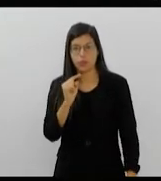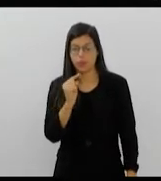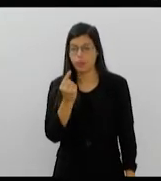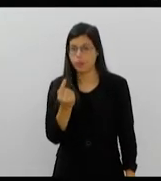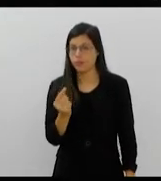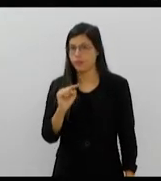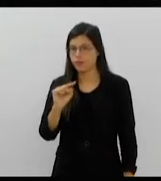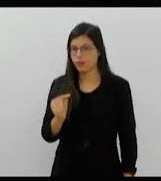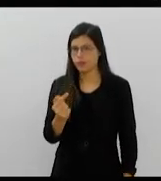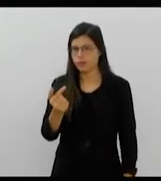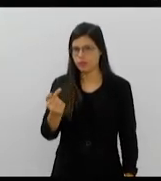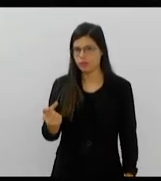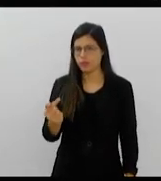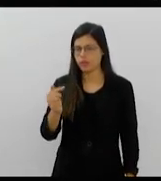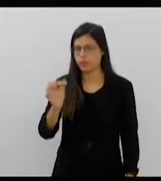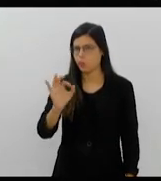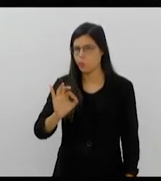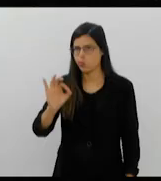1,7%,